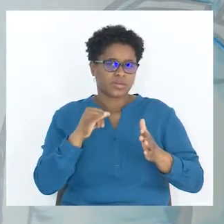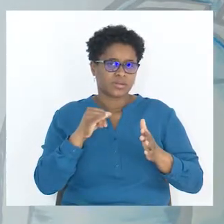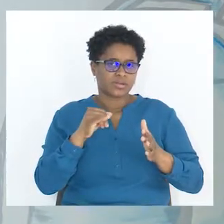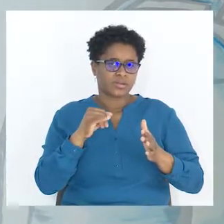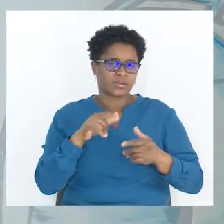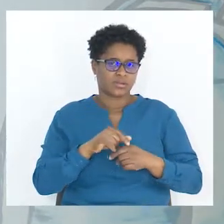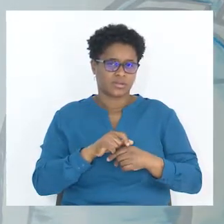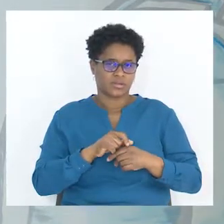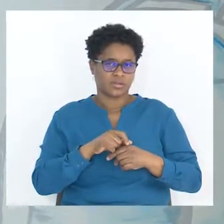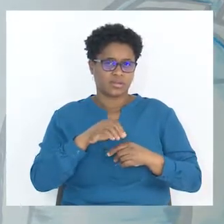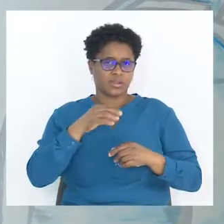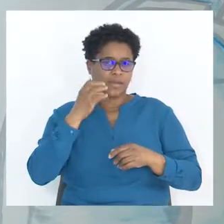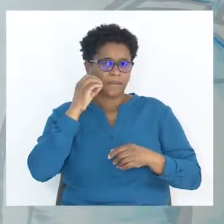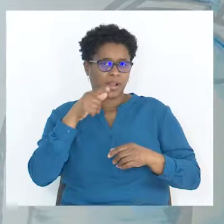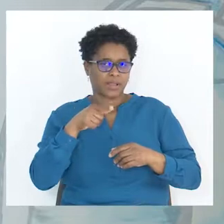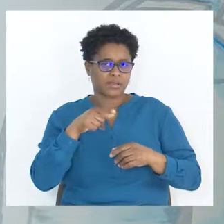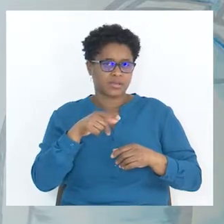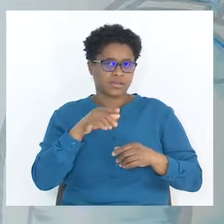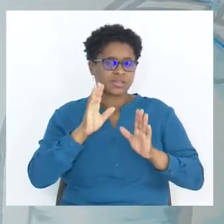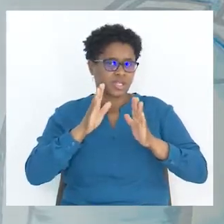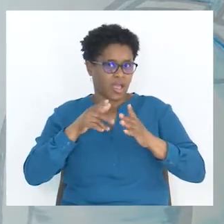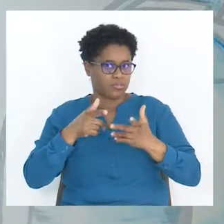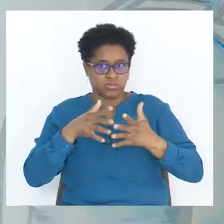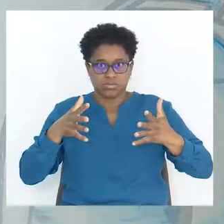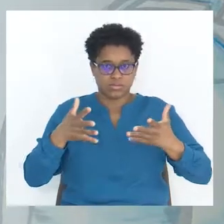com vontade, estamos mal-humorados, qualquer coisa que aparece a gente já...